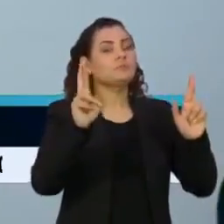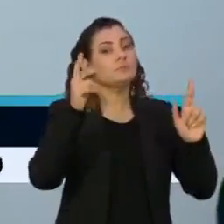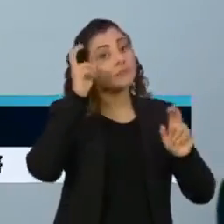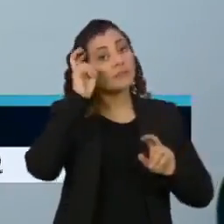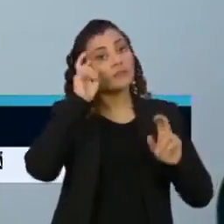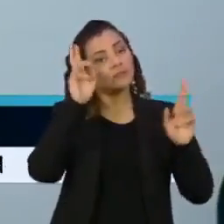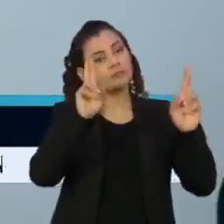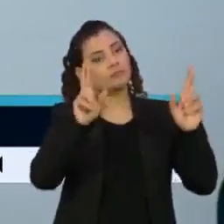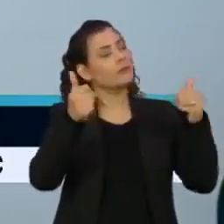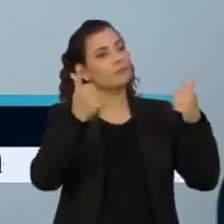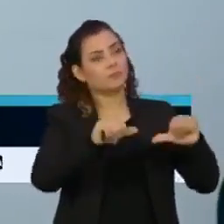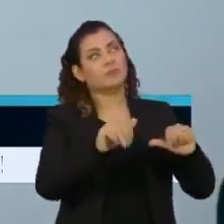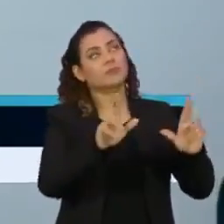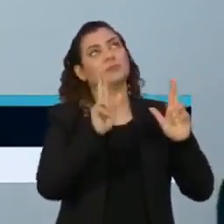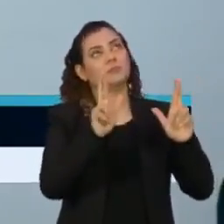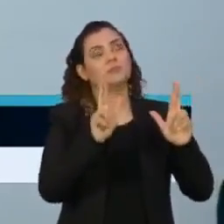acabar na comissão se Deus quiser